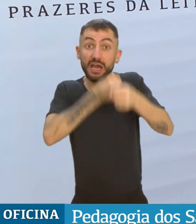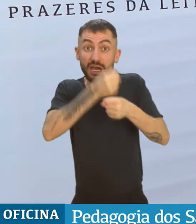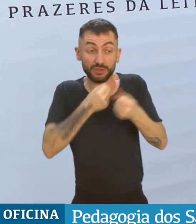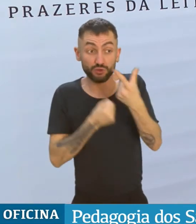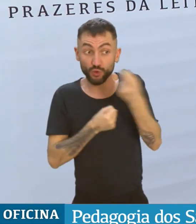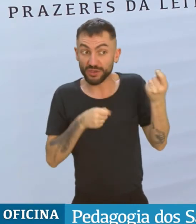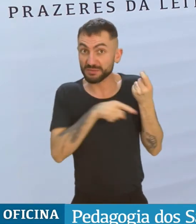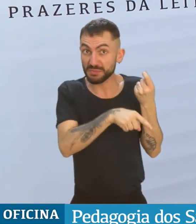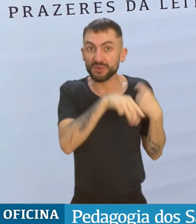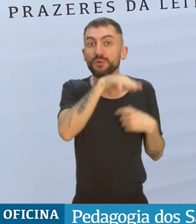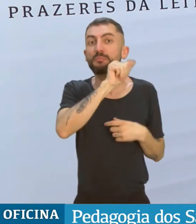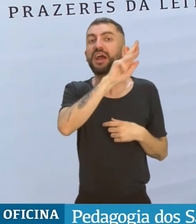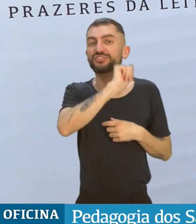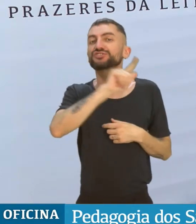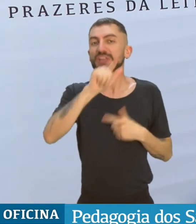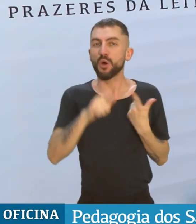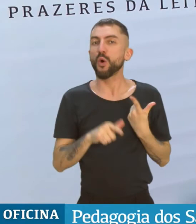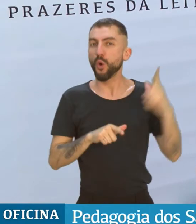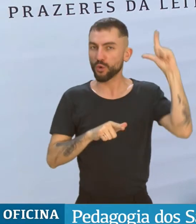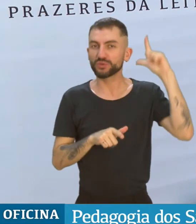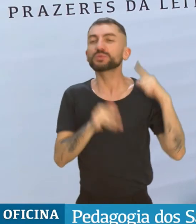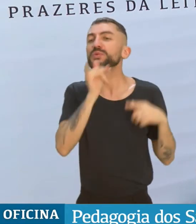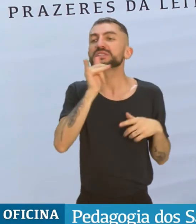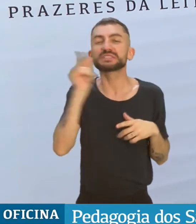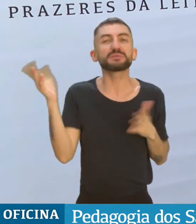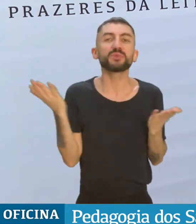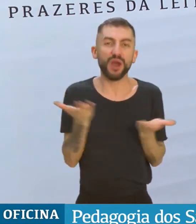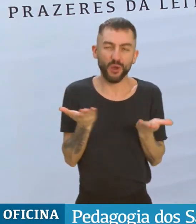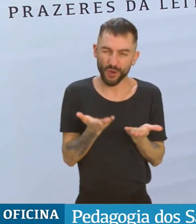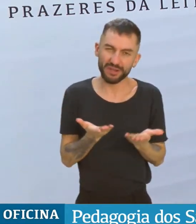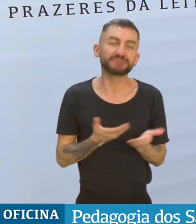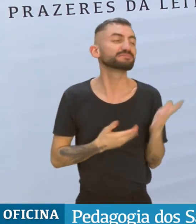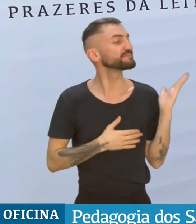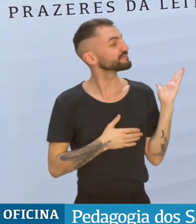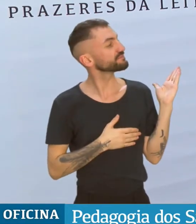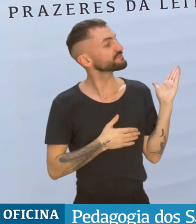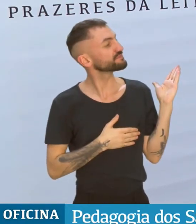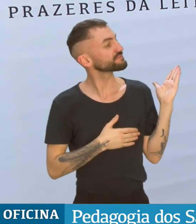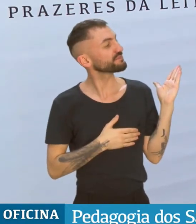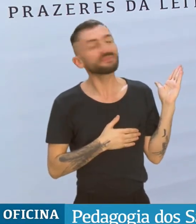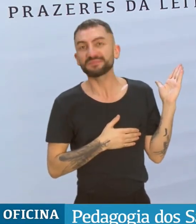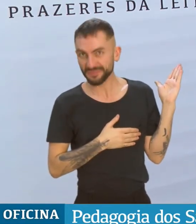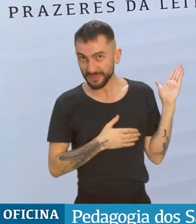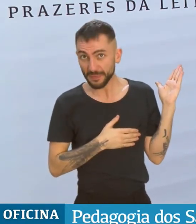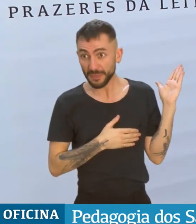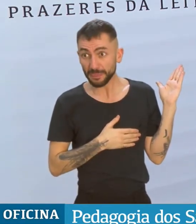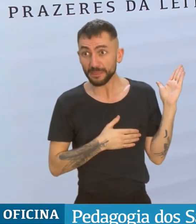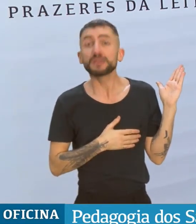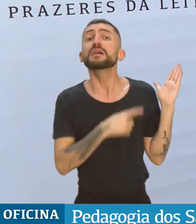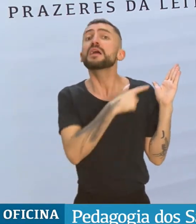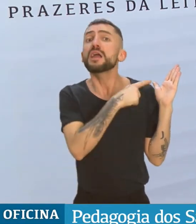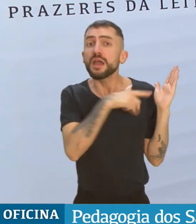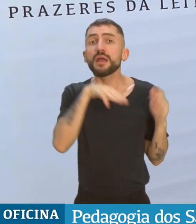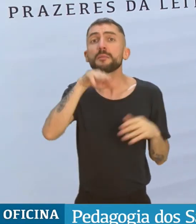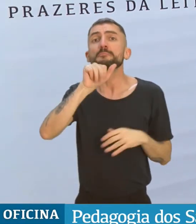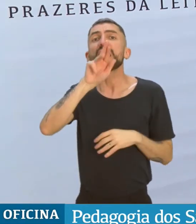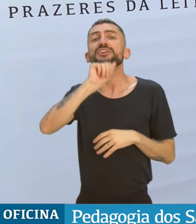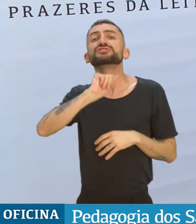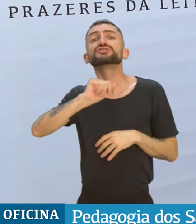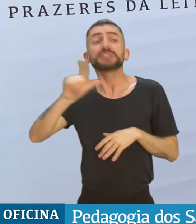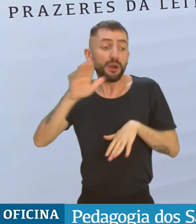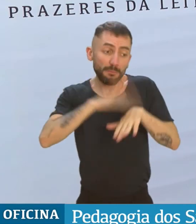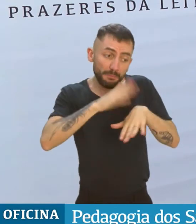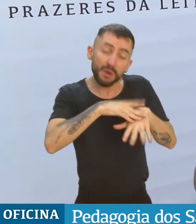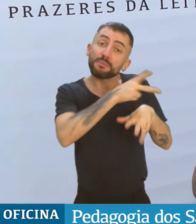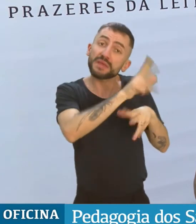tem ali, por exemplo, a Caros Amigos, Literatura Marginal Ato 1, quem traz esse conceito de literatura marginal